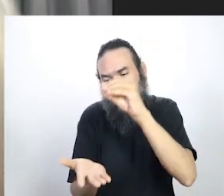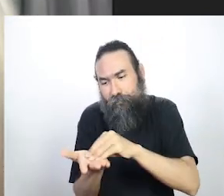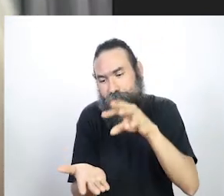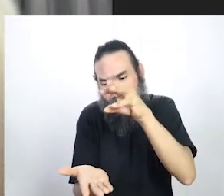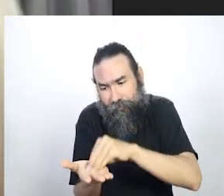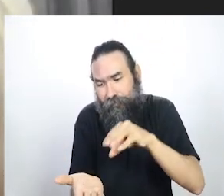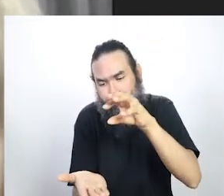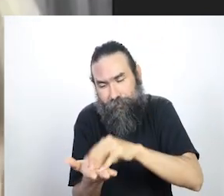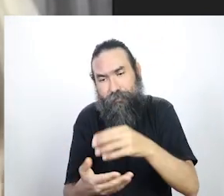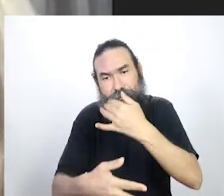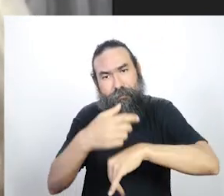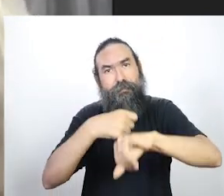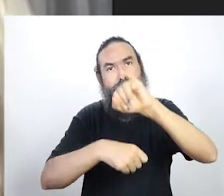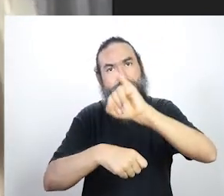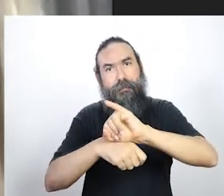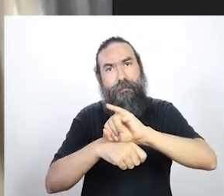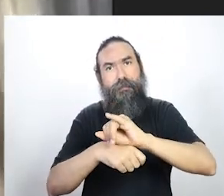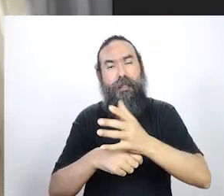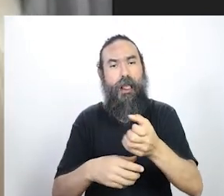patrimônios materiais, né?